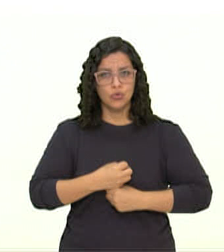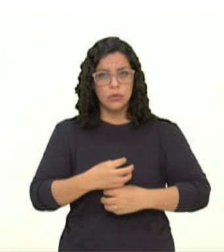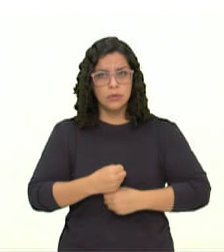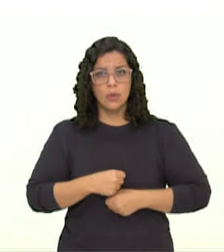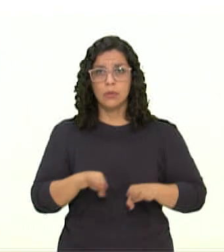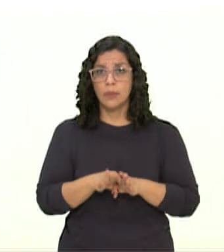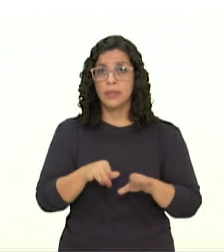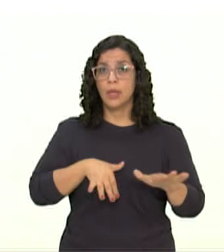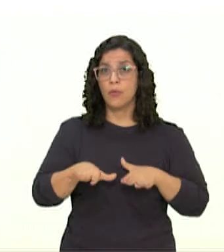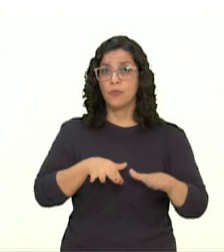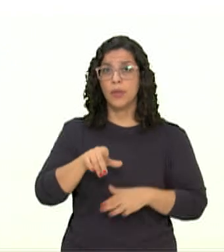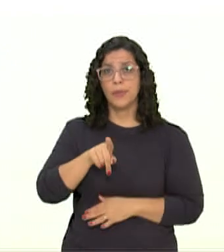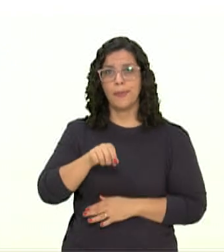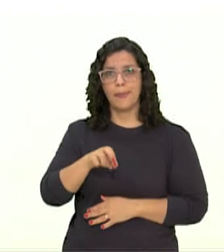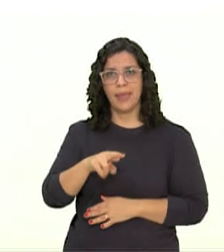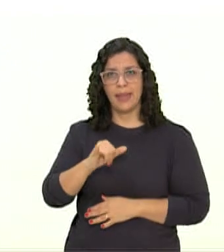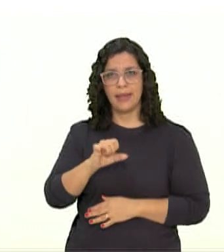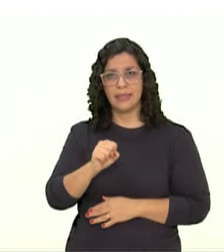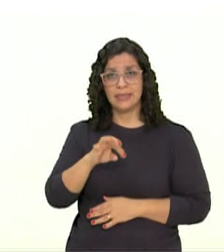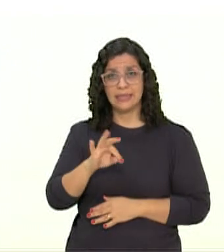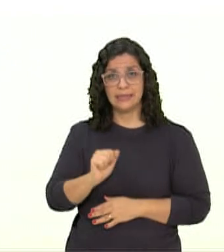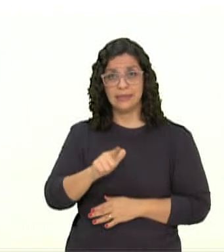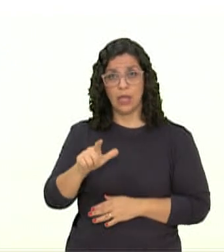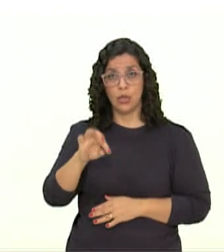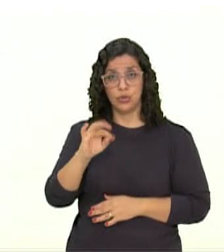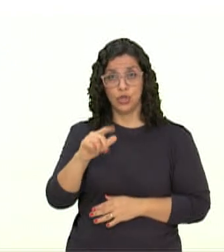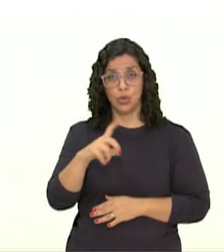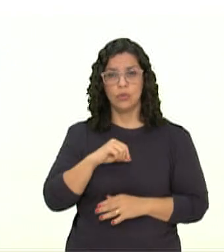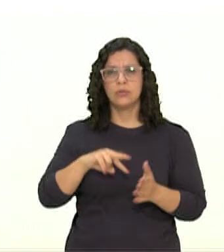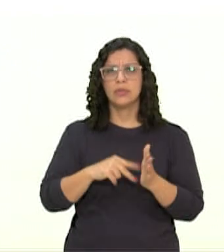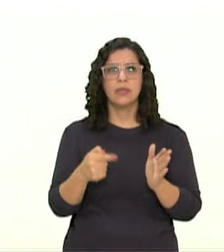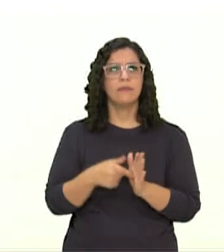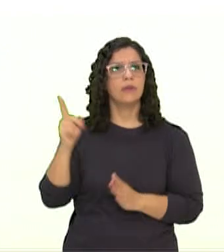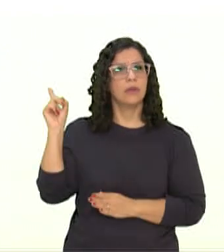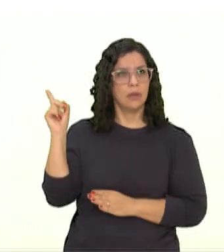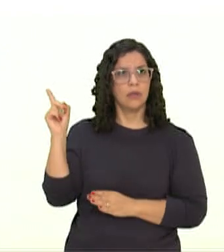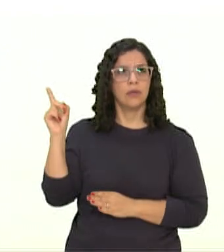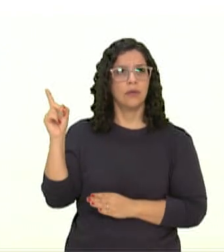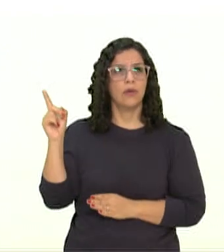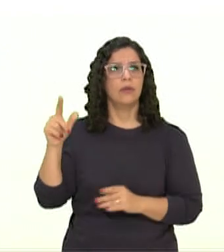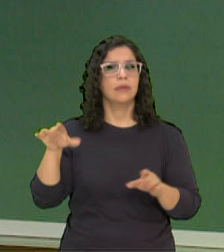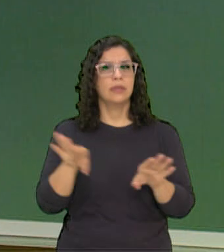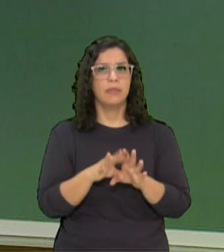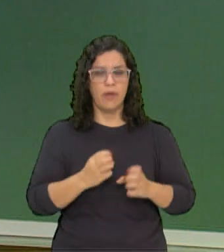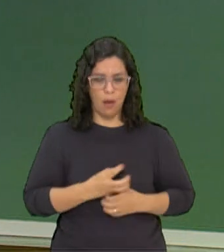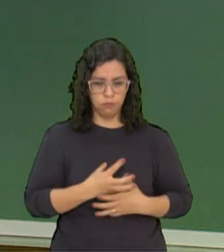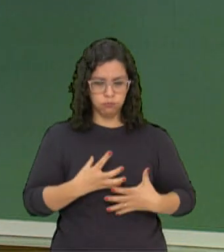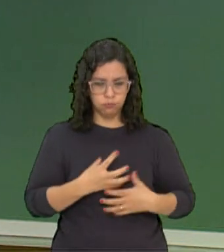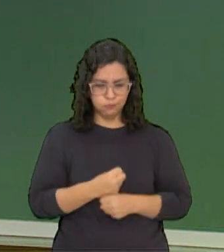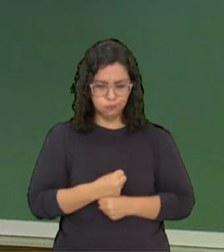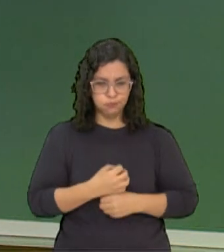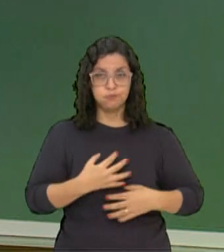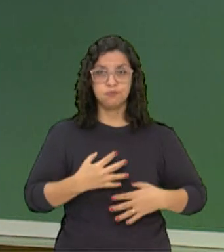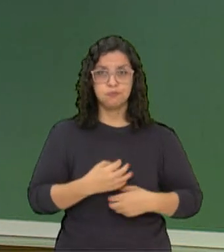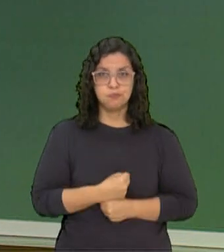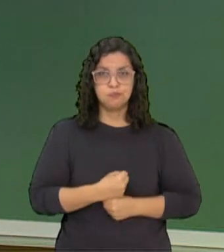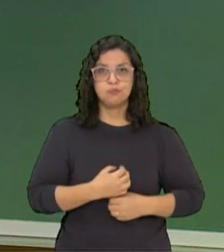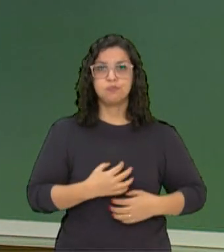chamados movimentos peristálticos, né? Faz a peristalse, ou seja, ele vai constringindo aqui